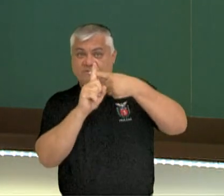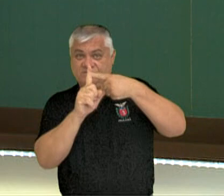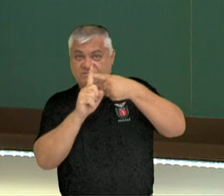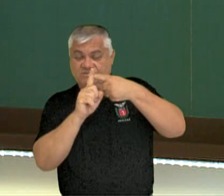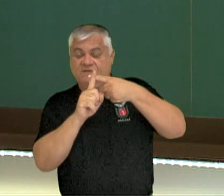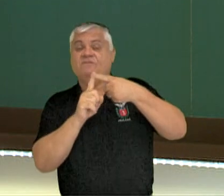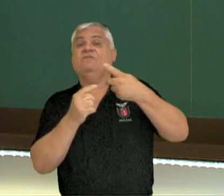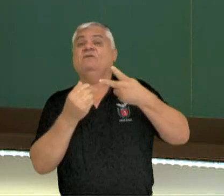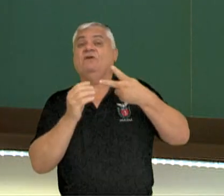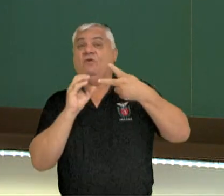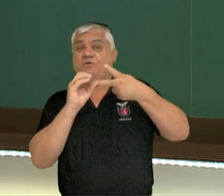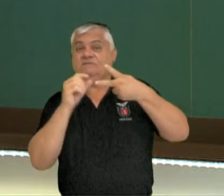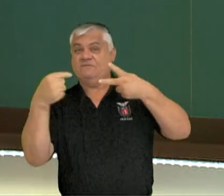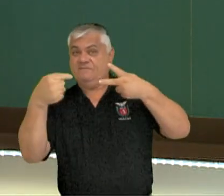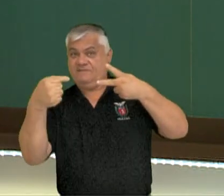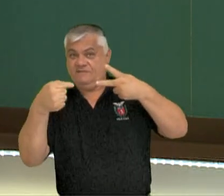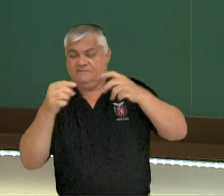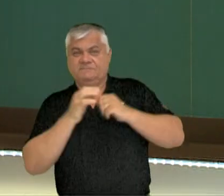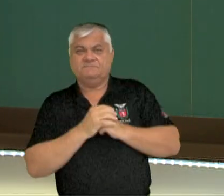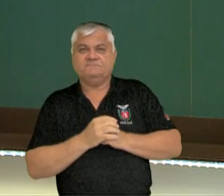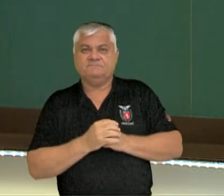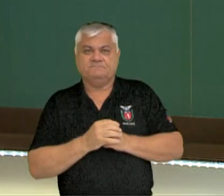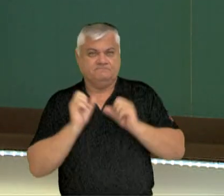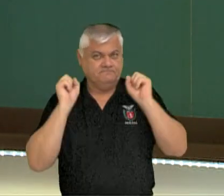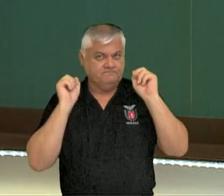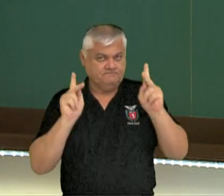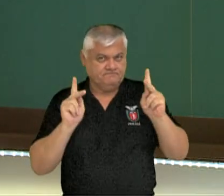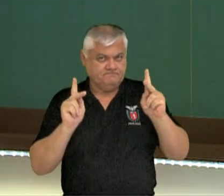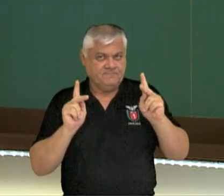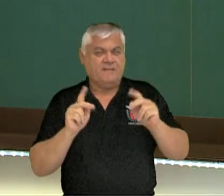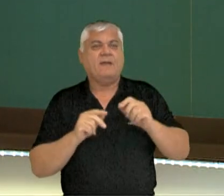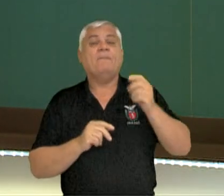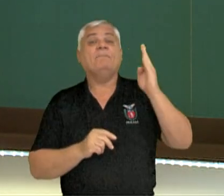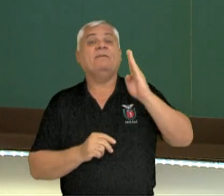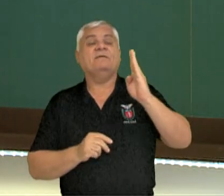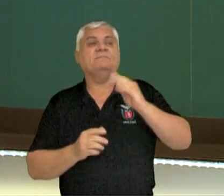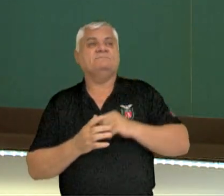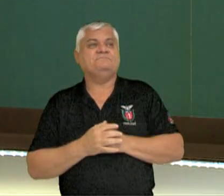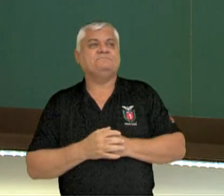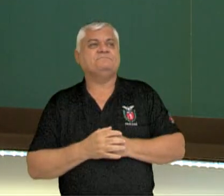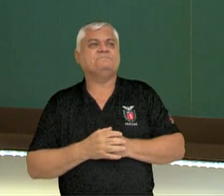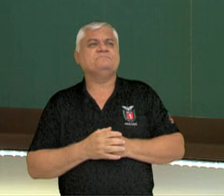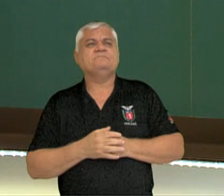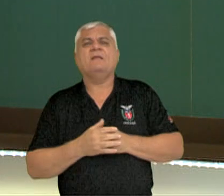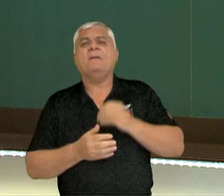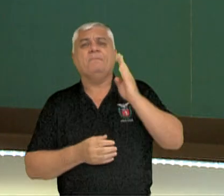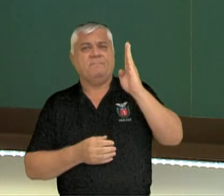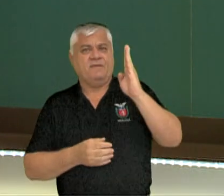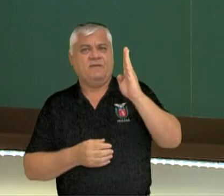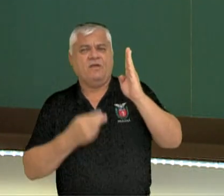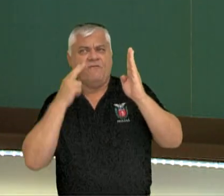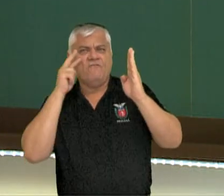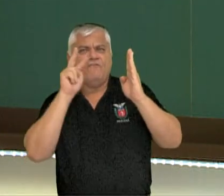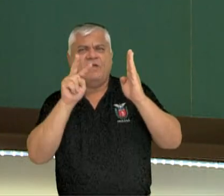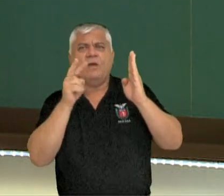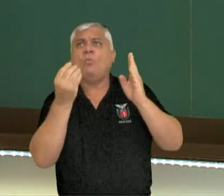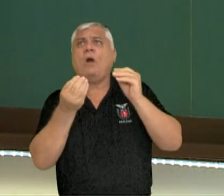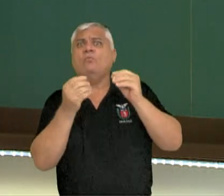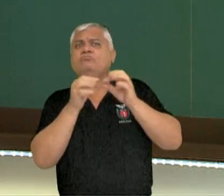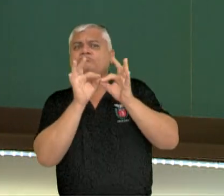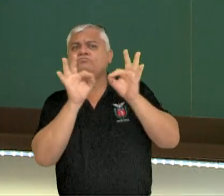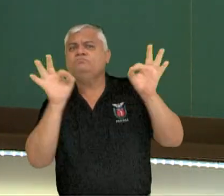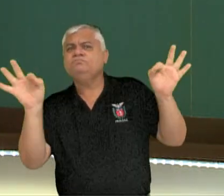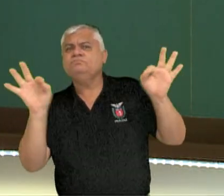cosseno negativo. Então, ok com a letra A, vamos para a letra B. Aqui na letra B, primeiro passo, olhar qual que é o quadrante. O